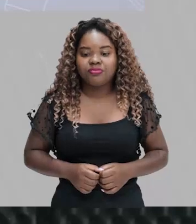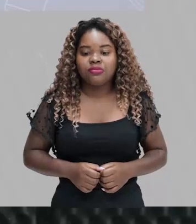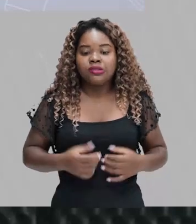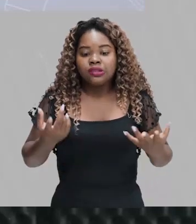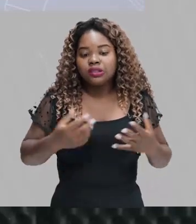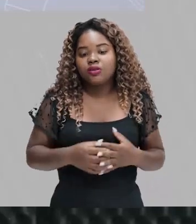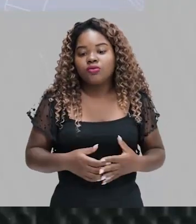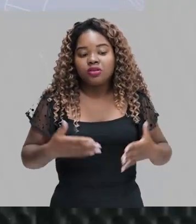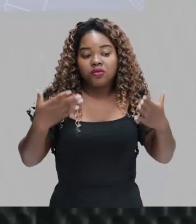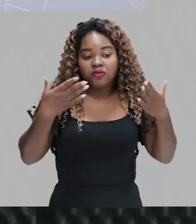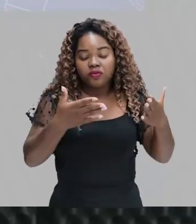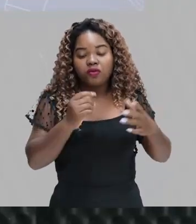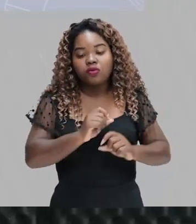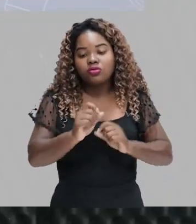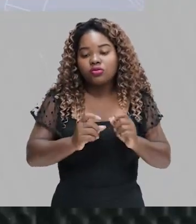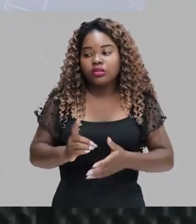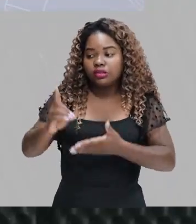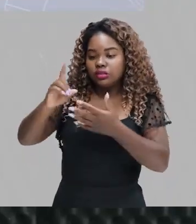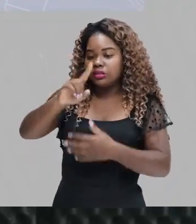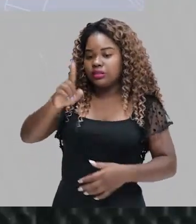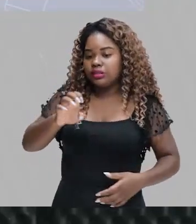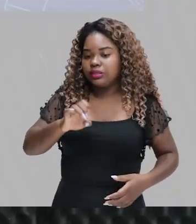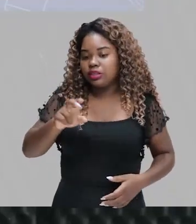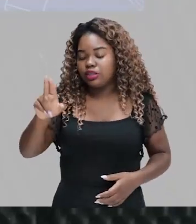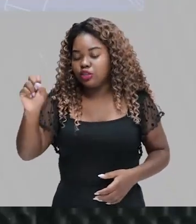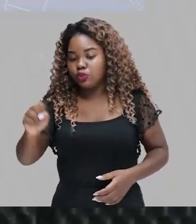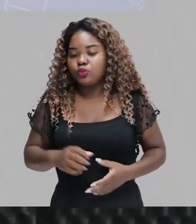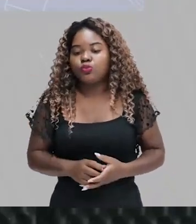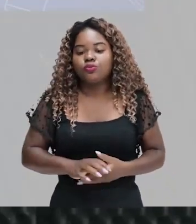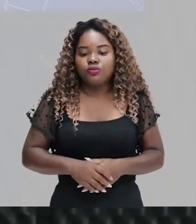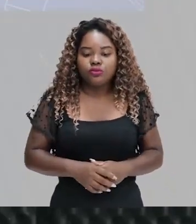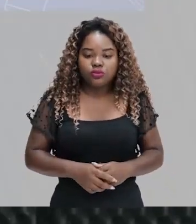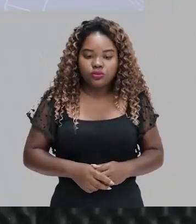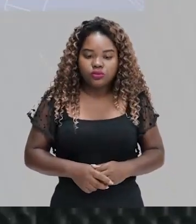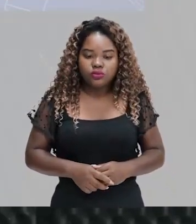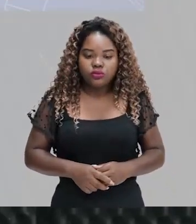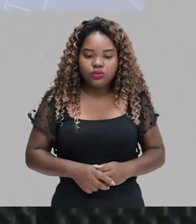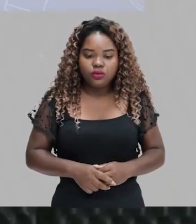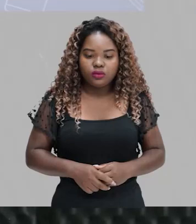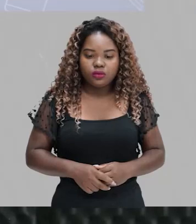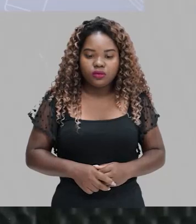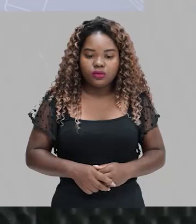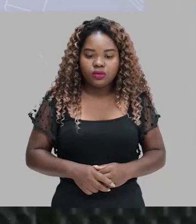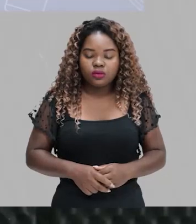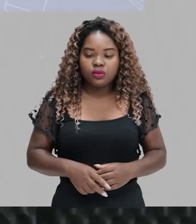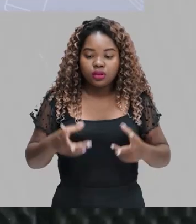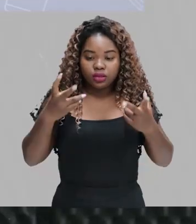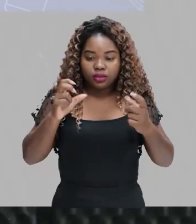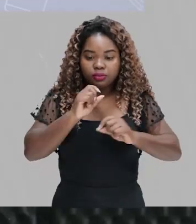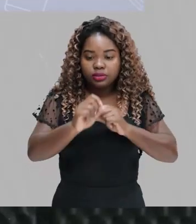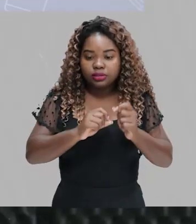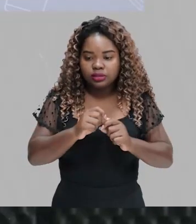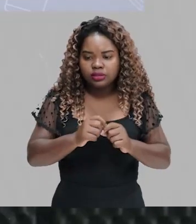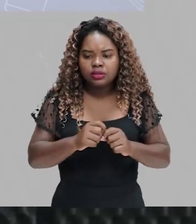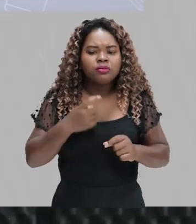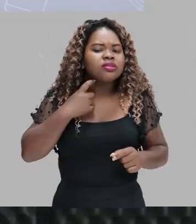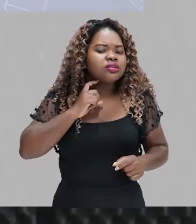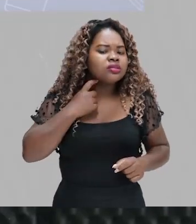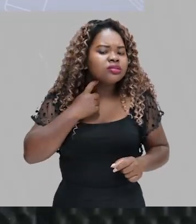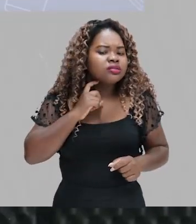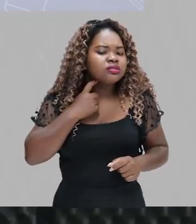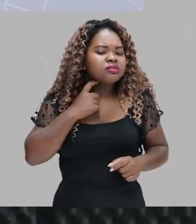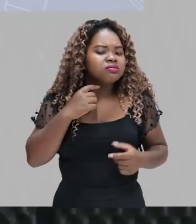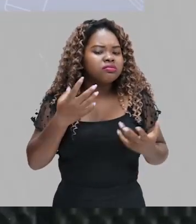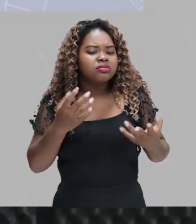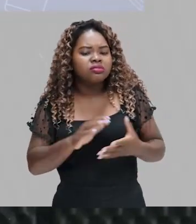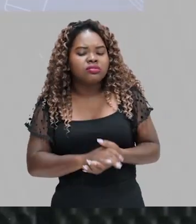falamos sobre isso. Bom, quando a gente fala de Deus criando o homem, eu vou dar só uma dica aqui para vocês. Tá vendo essa mancha bem aqui, meio arroxeada,